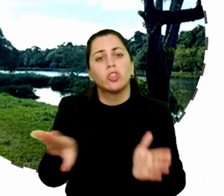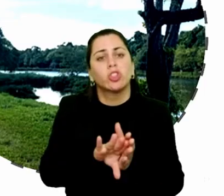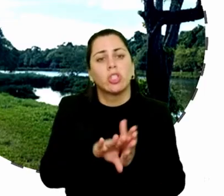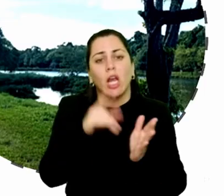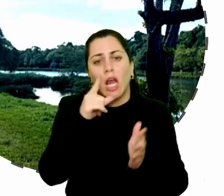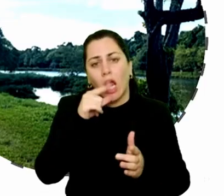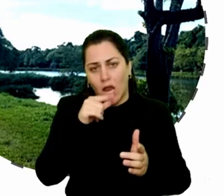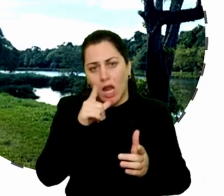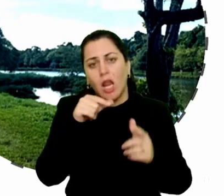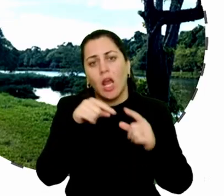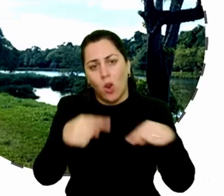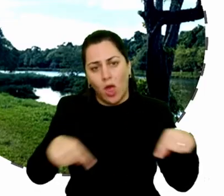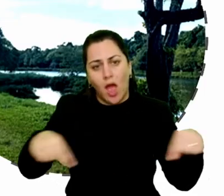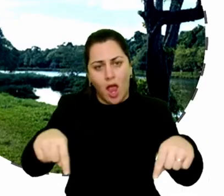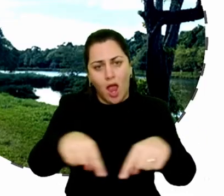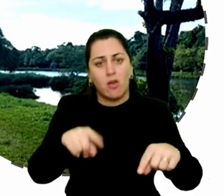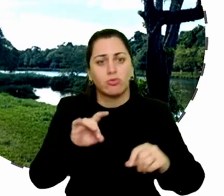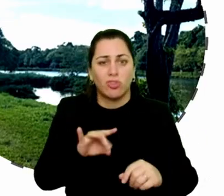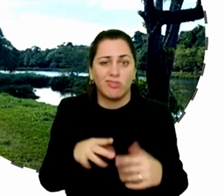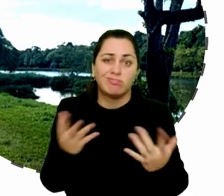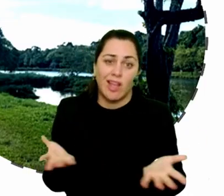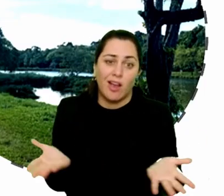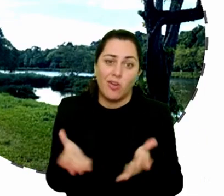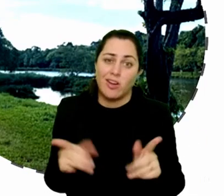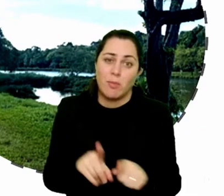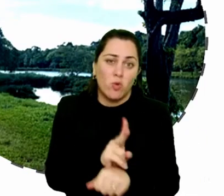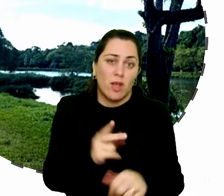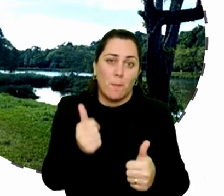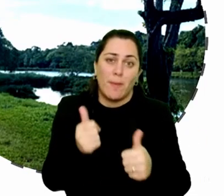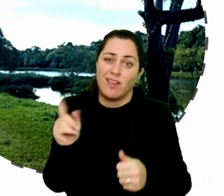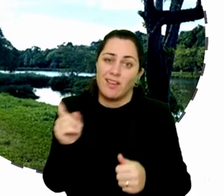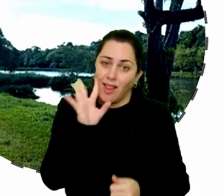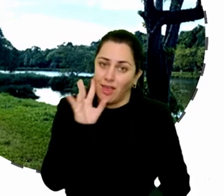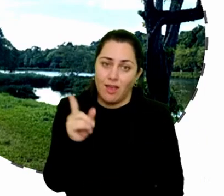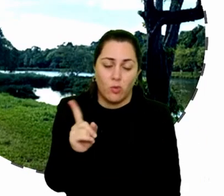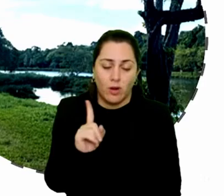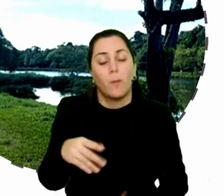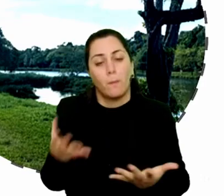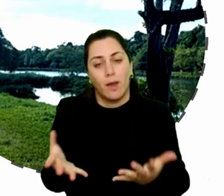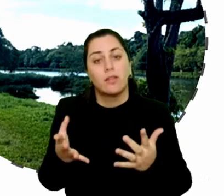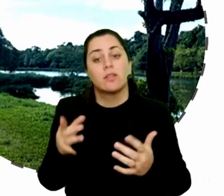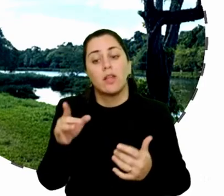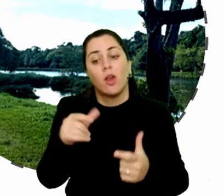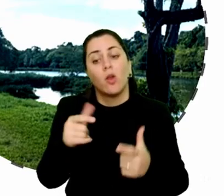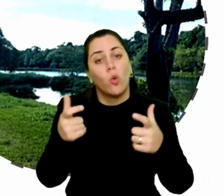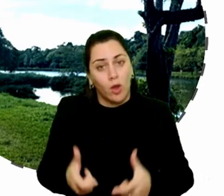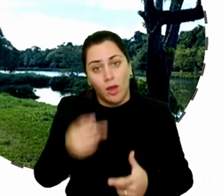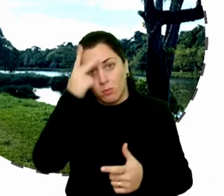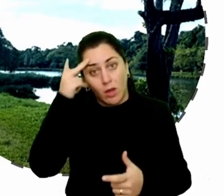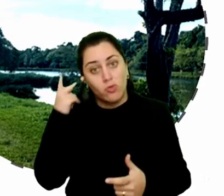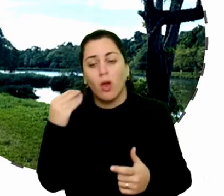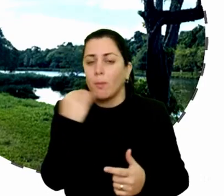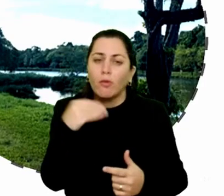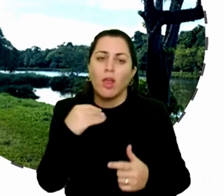lago, que atualmente está assoreado e também não está bem cuidado, não está legal, mas que a pessoa possa ir e curtir